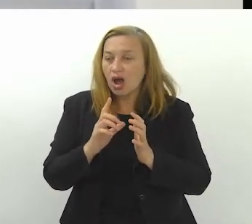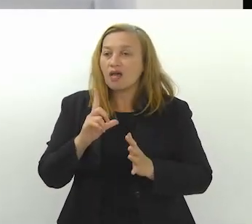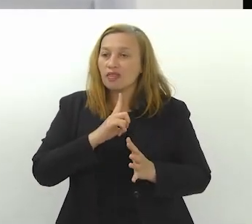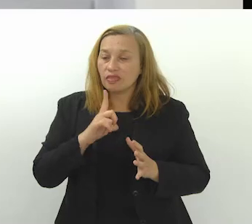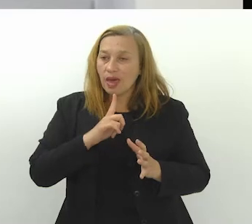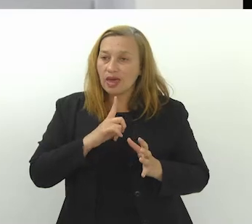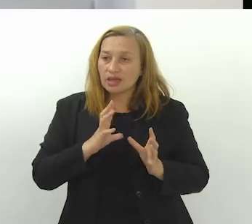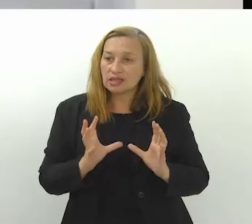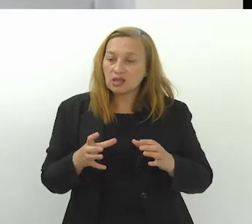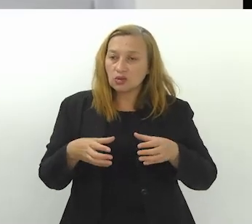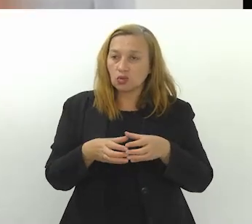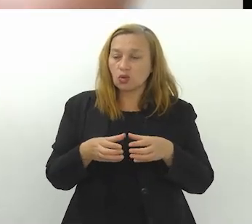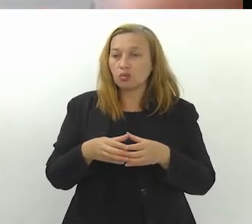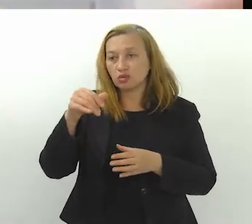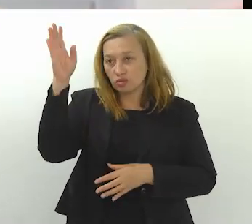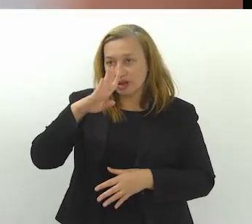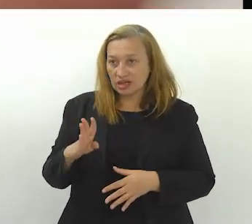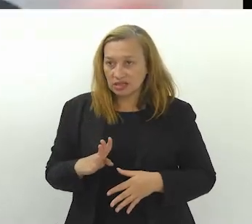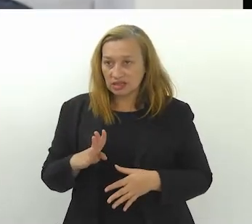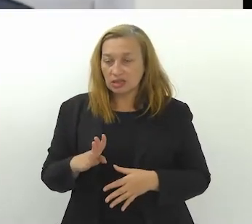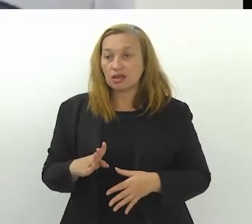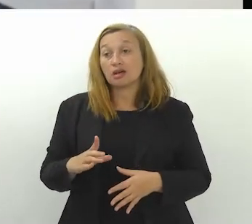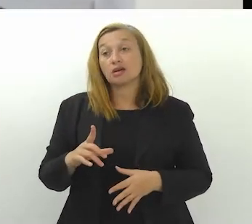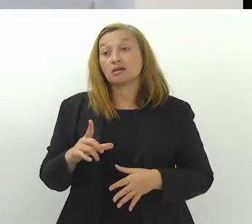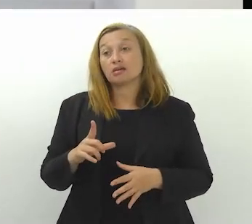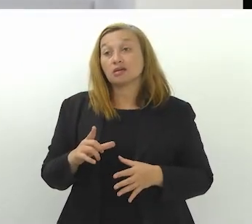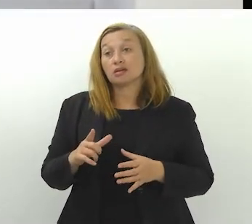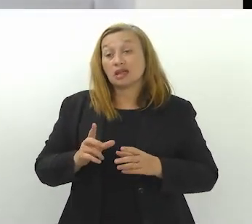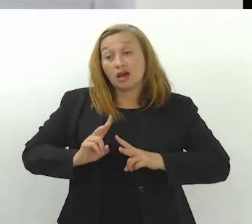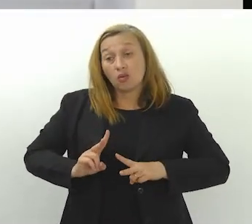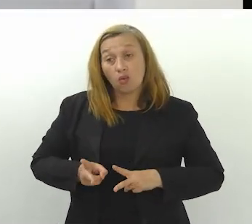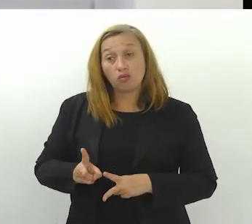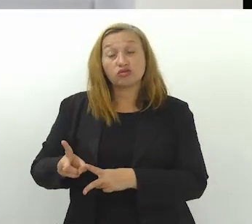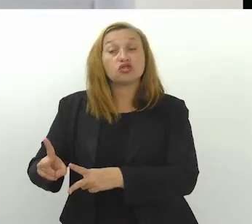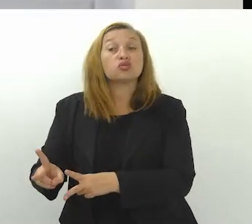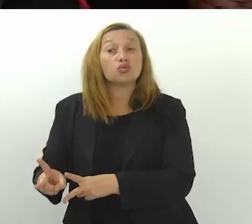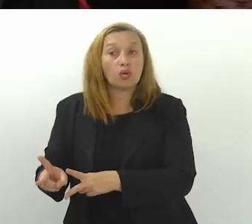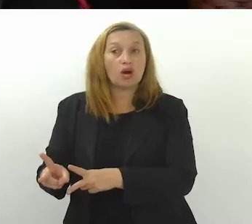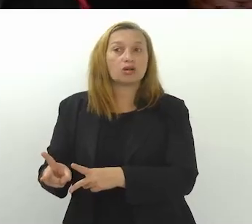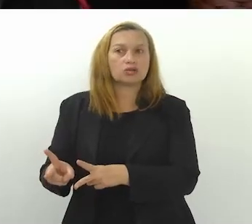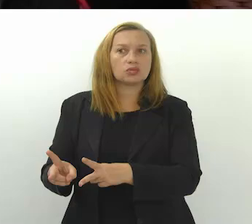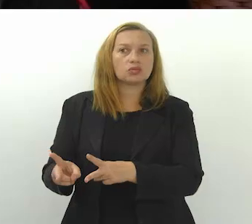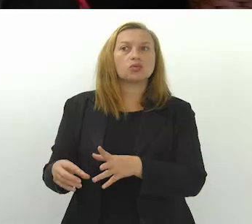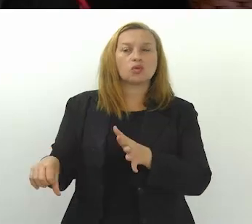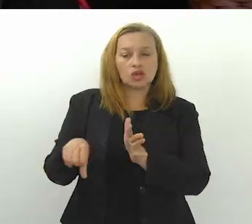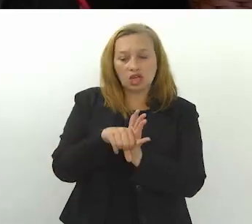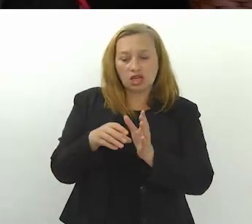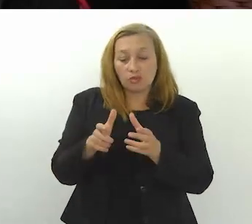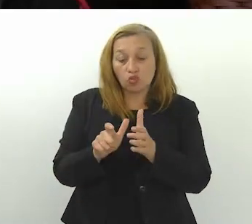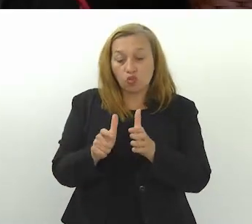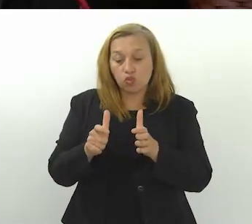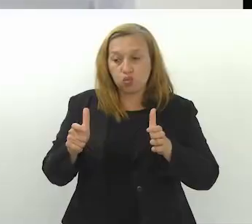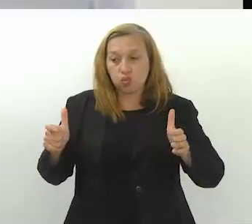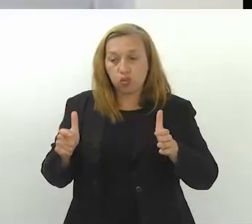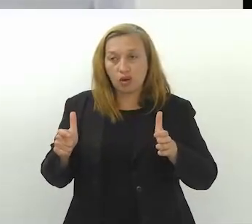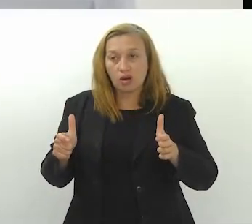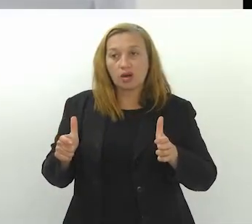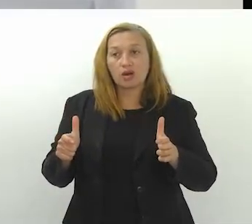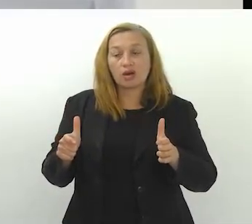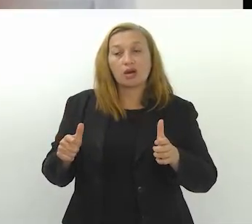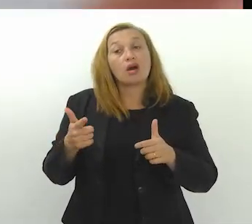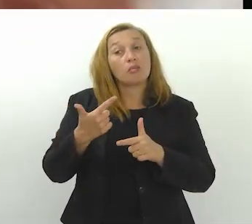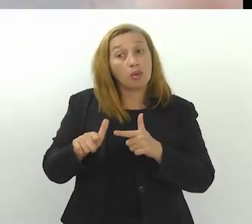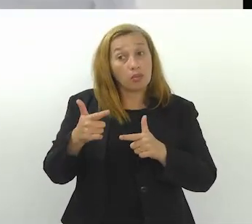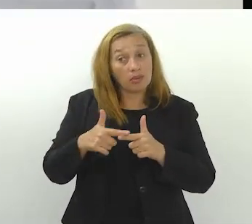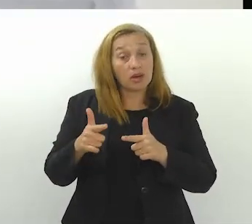essa rede no Brasil, mas essa rede está adquirindo um caráter continental. Isso é problemático, porque quando você tem amigo,